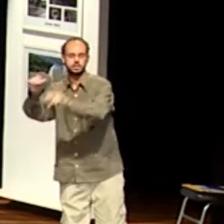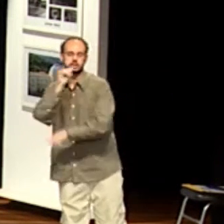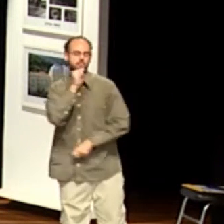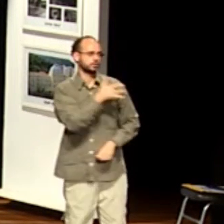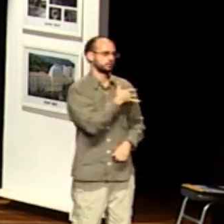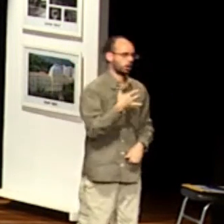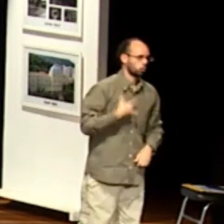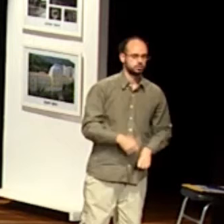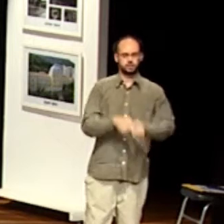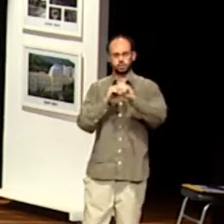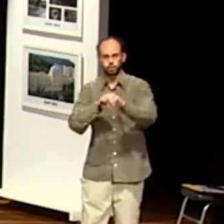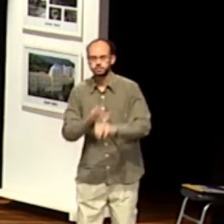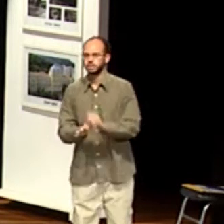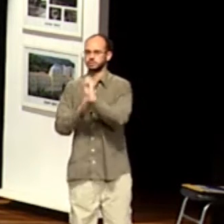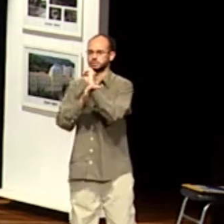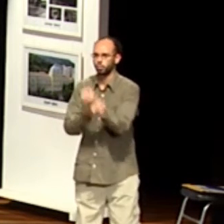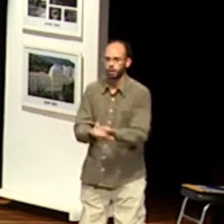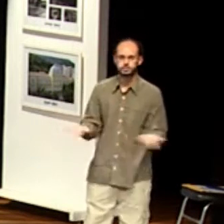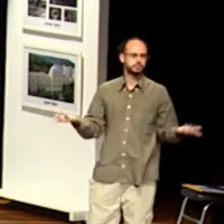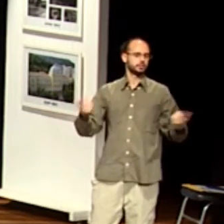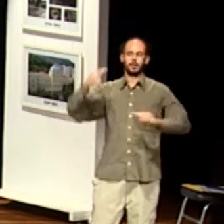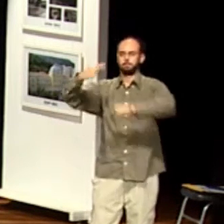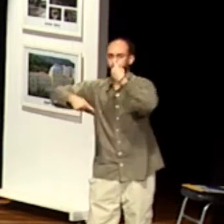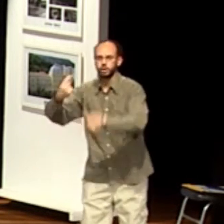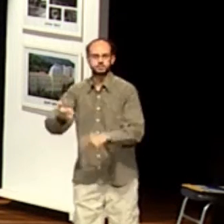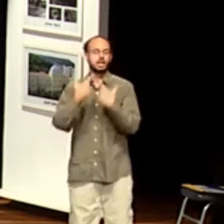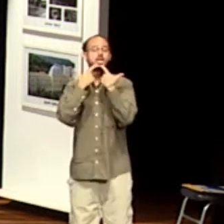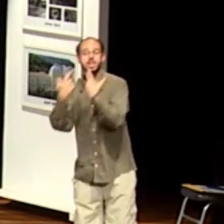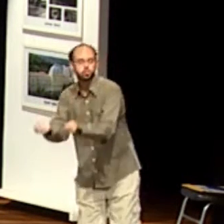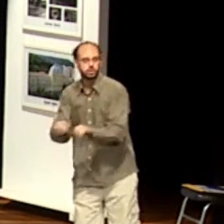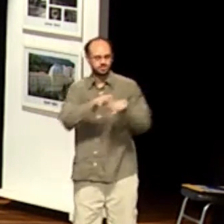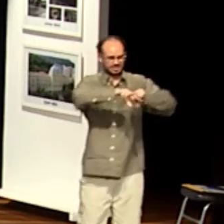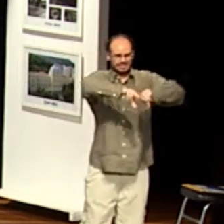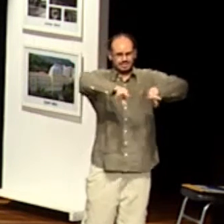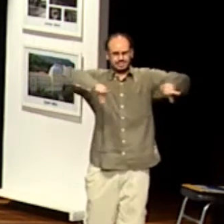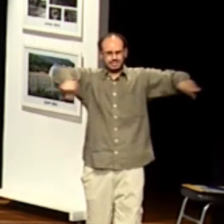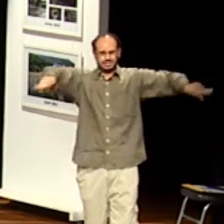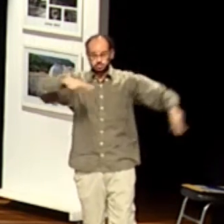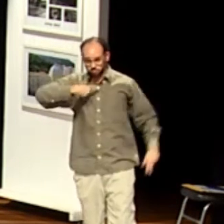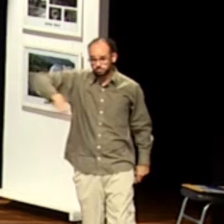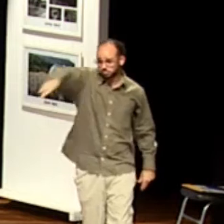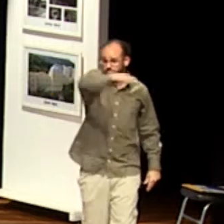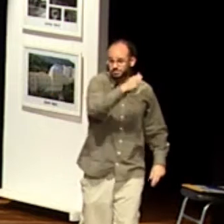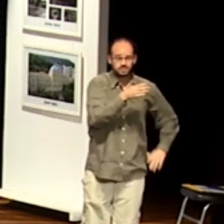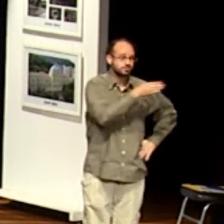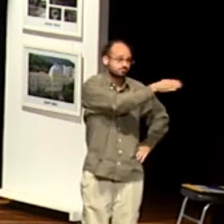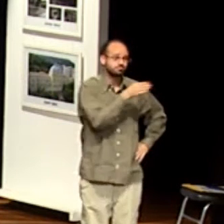Em 87, conferências nacionais que abordaram a questão política,